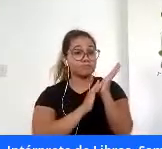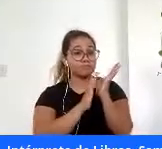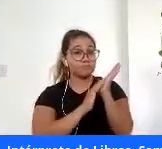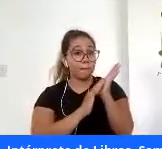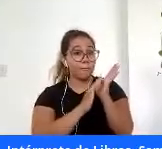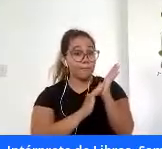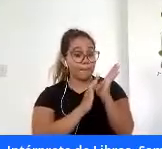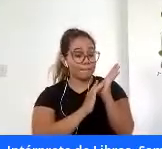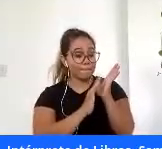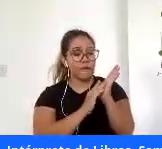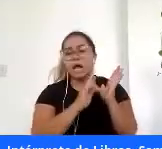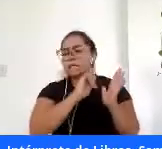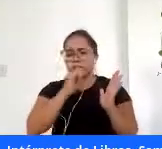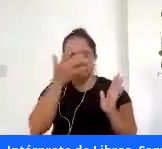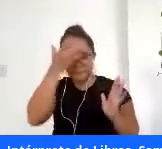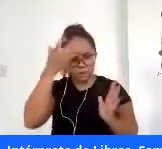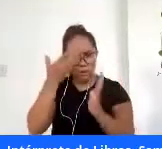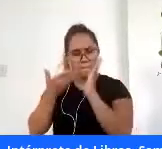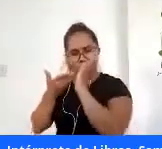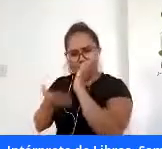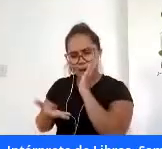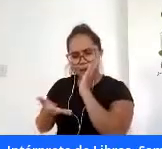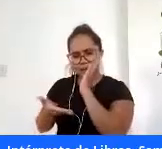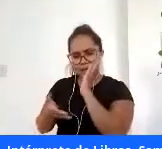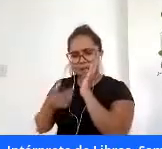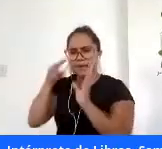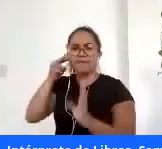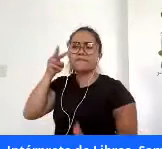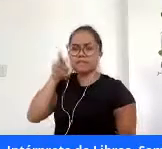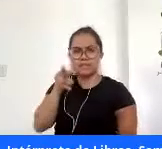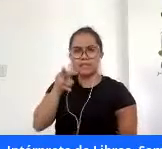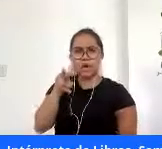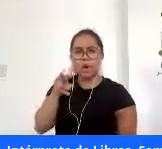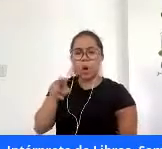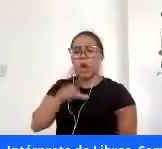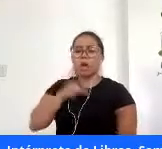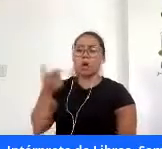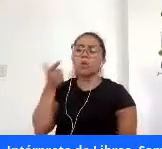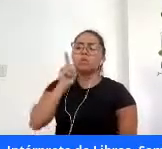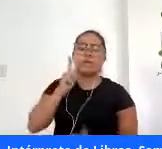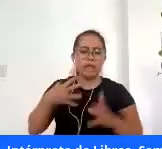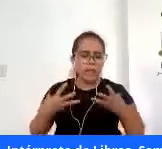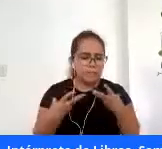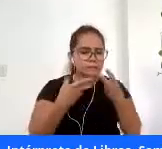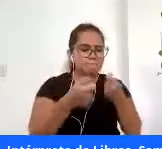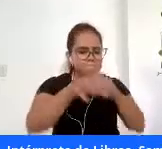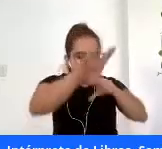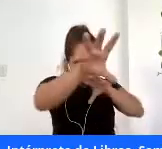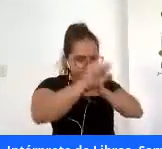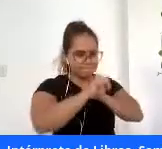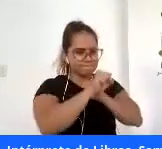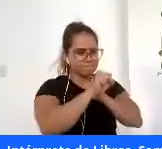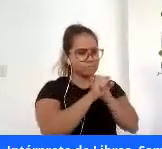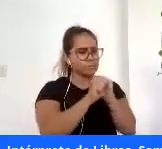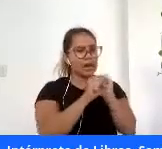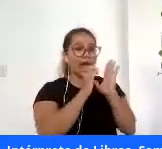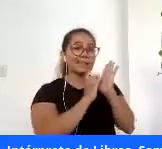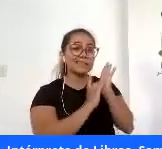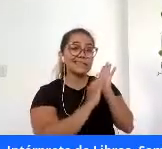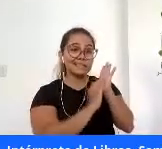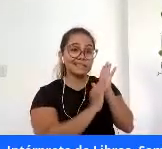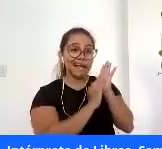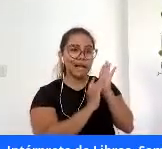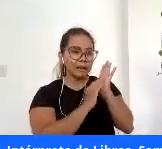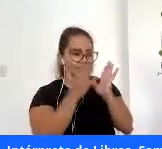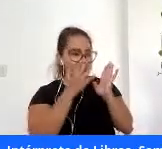sentido da visão, ela vai adquirir uma habilidade nova, que seria a leitura de Braille, ela vai estar moldando essa região do cérebro que é